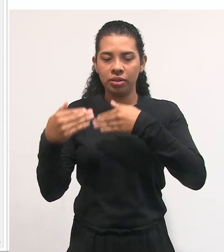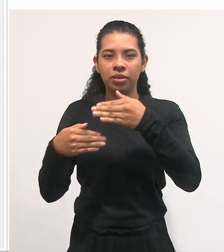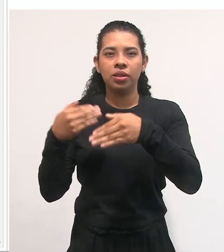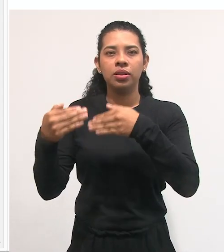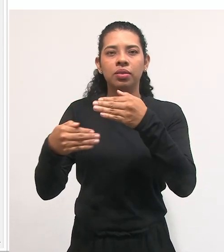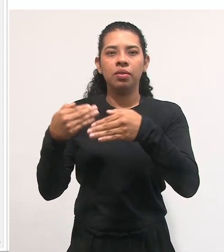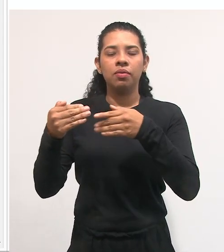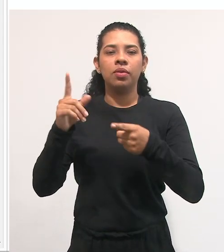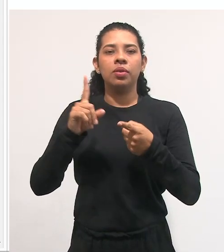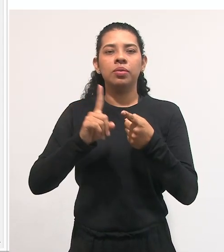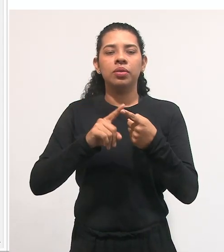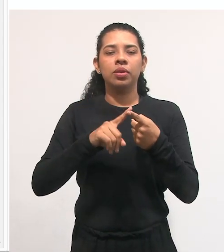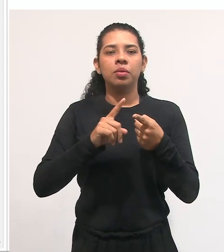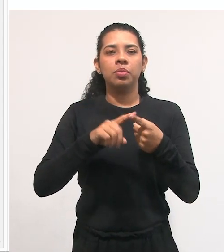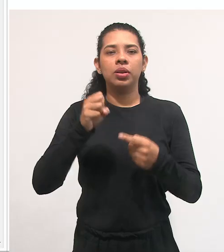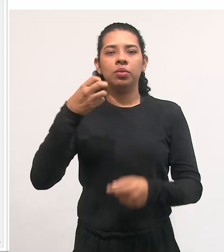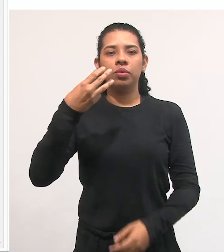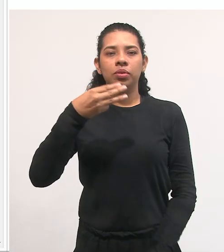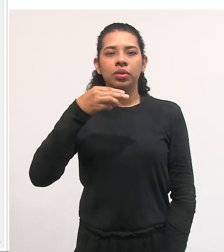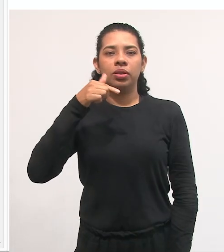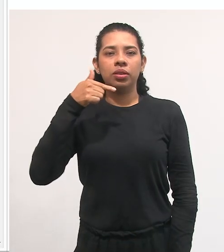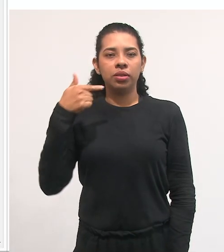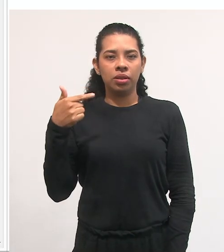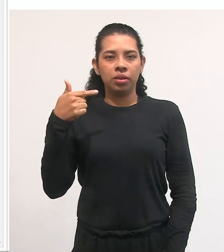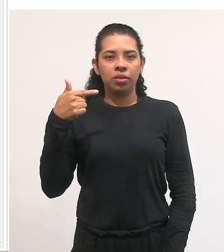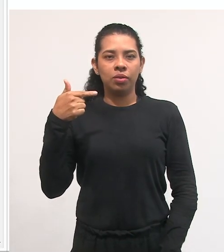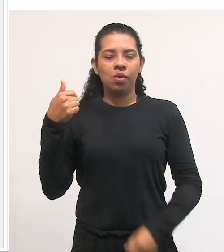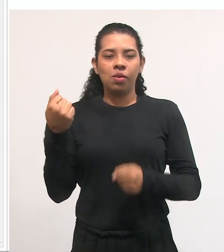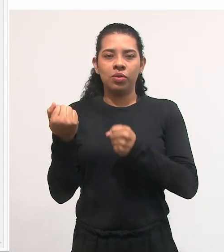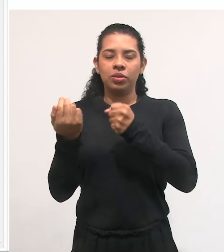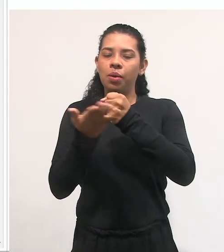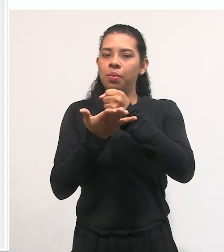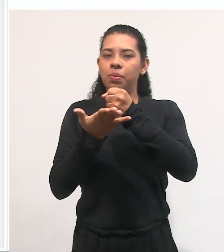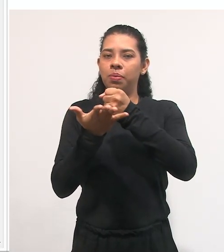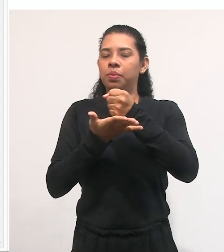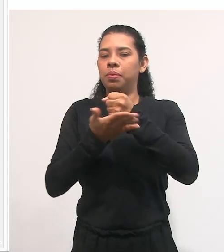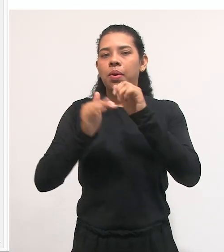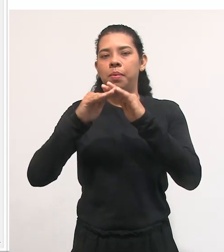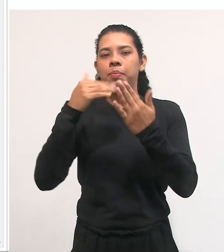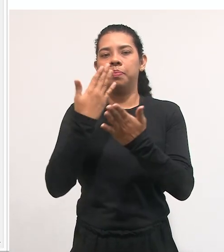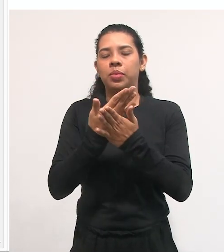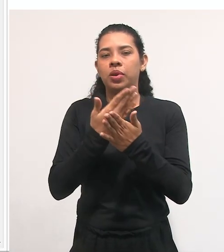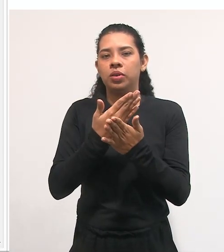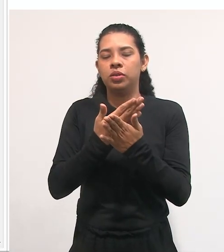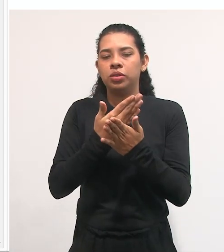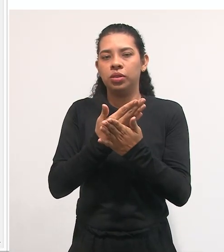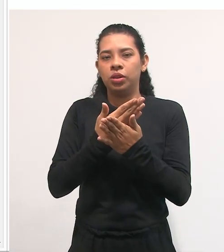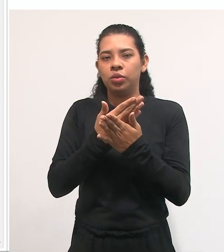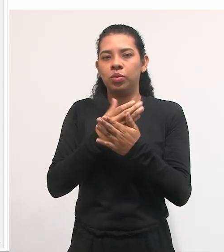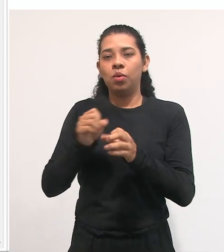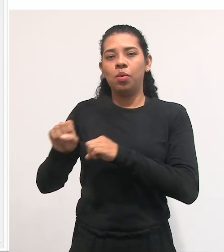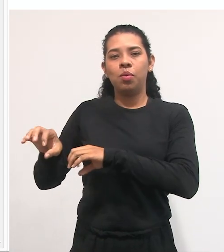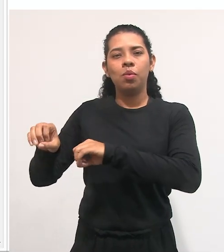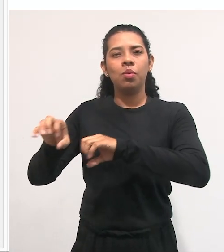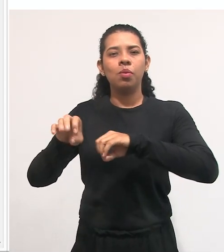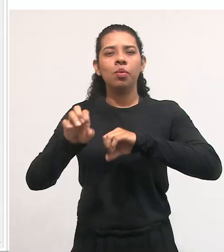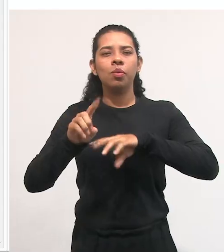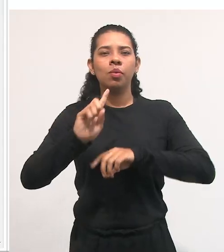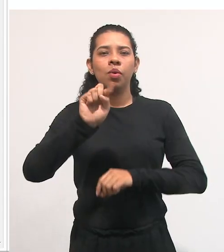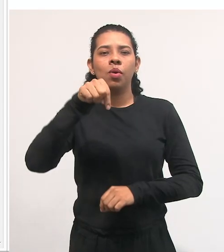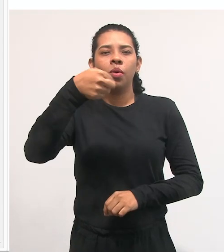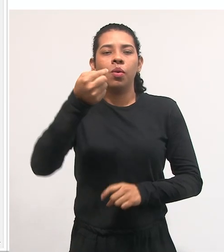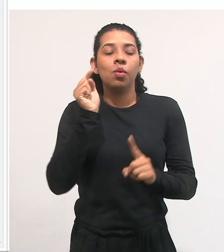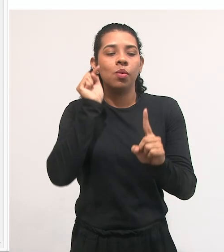intencionalidade. No artigo 32, o ensino fundamental, que é obrigatório, né, ele vai ter qual objetivo? A